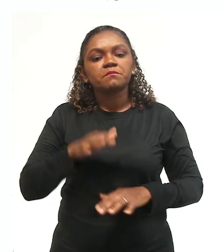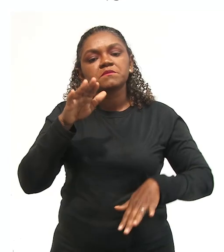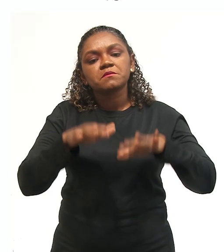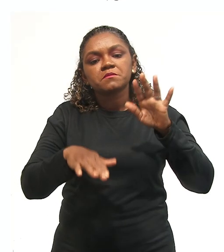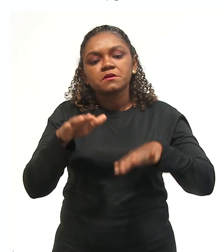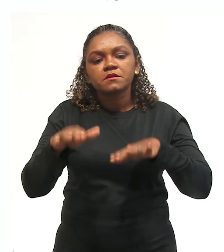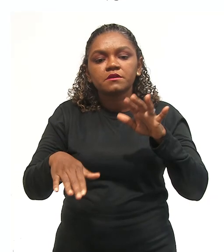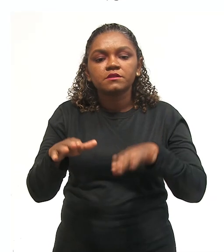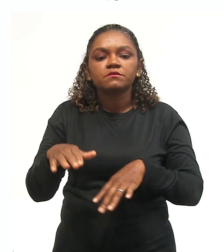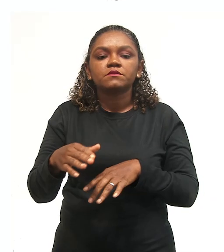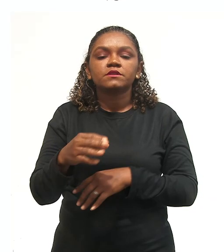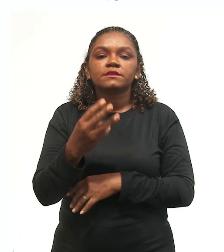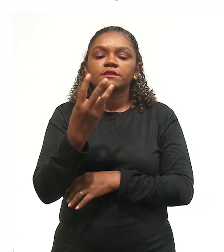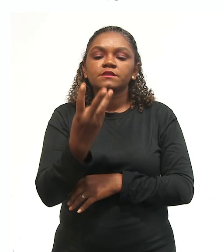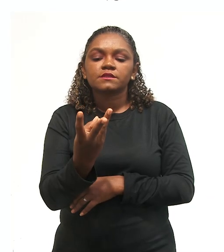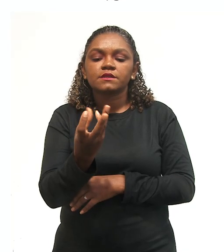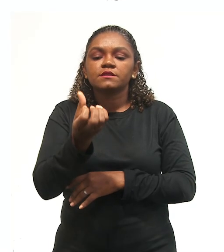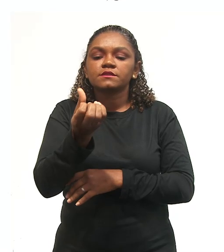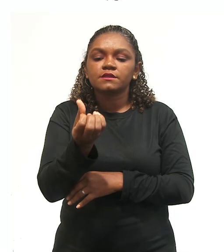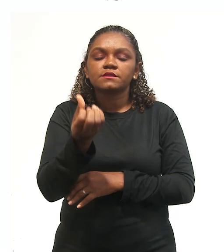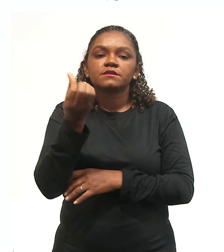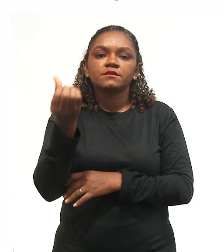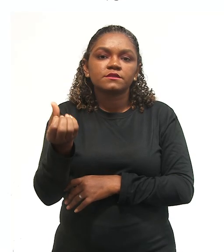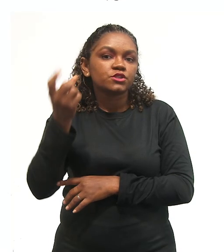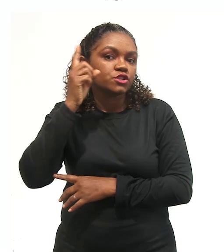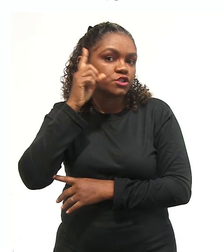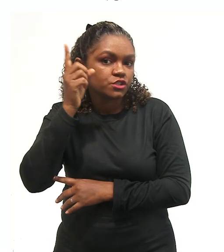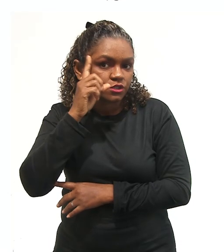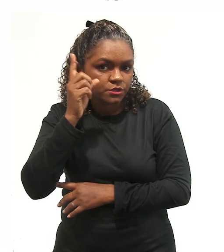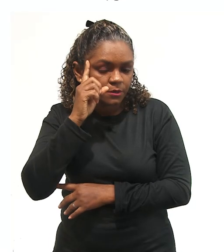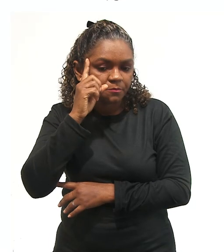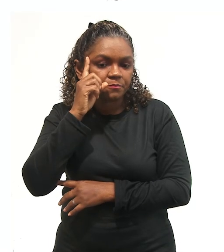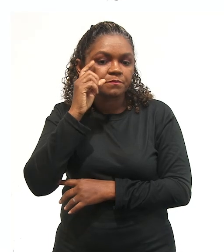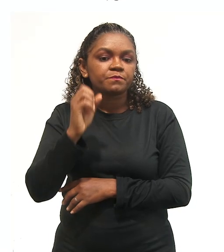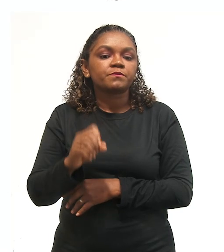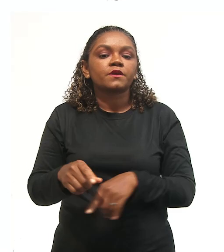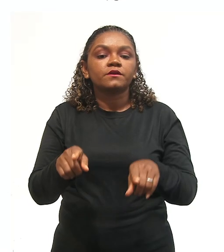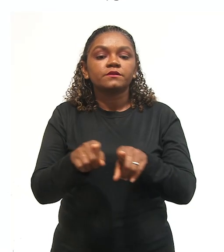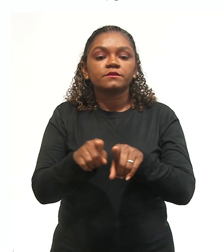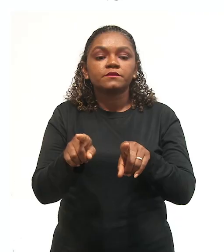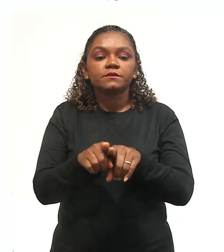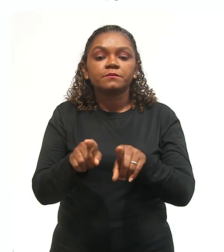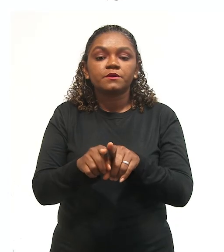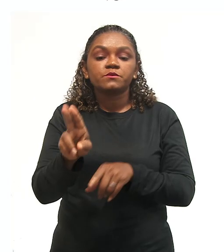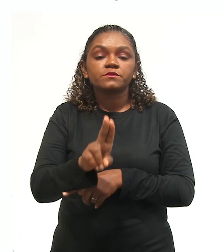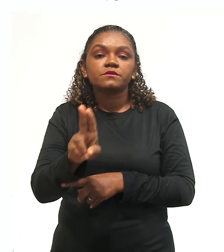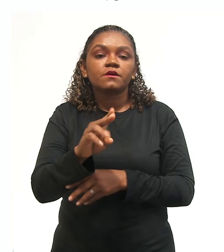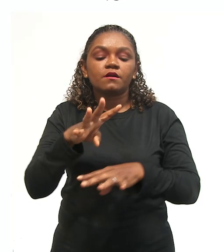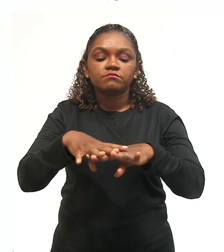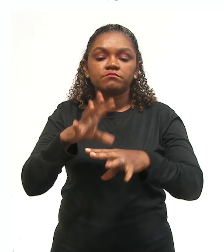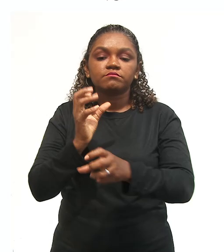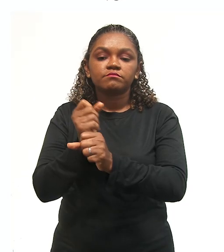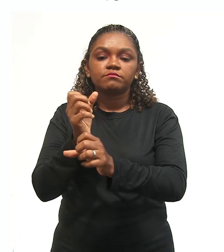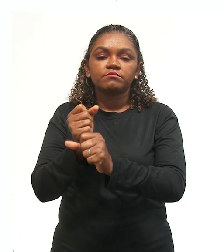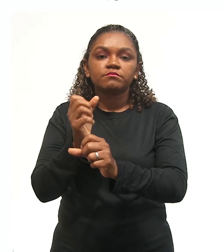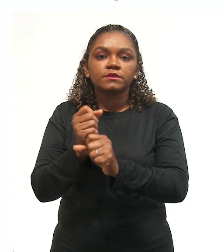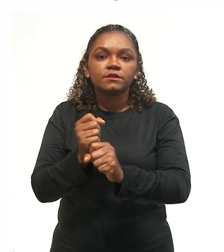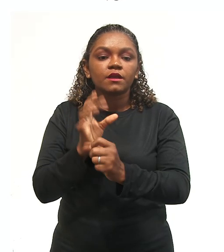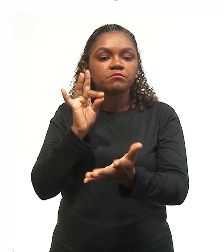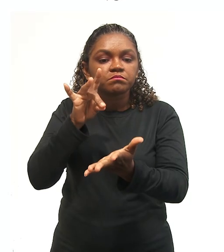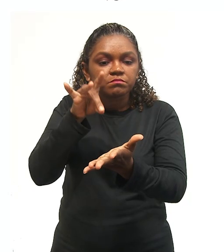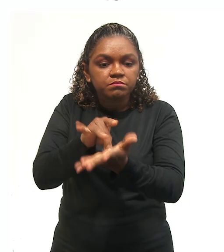né? Pode ser um ano bissexto de 366 dias. Então, utilizado quando se quer um